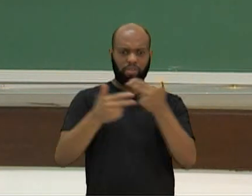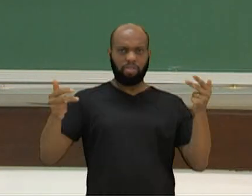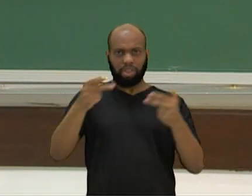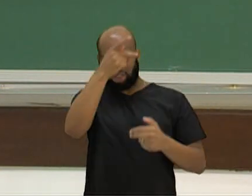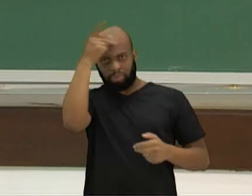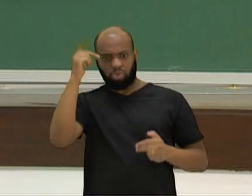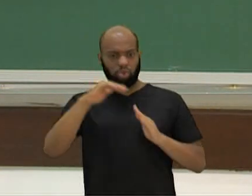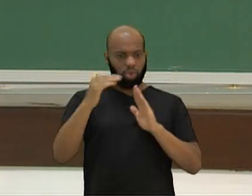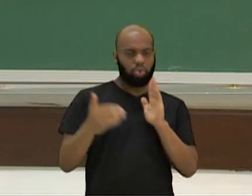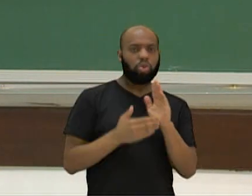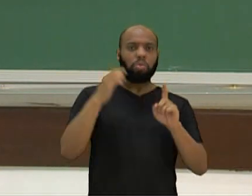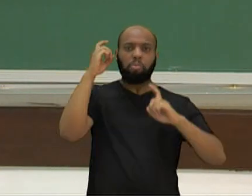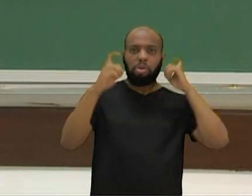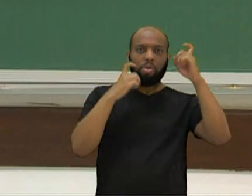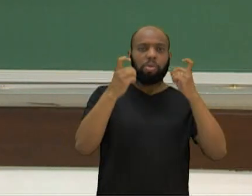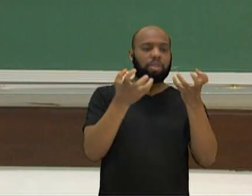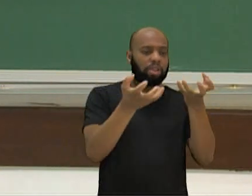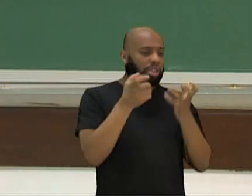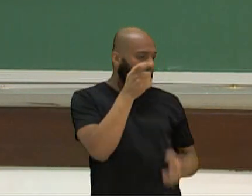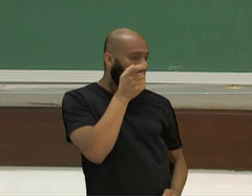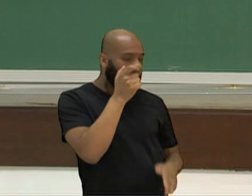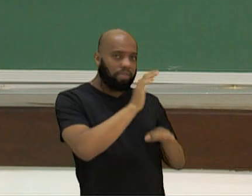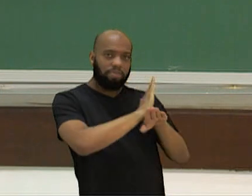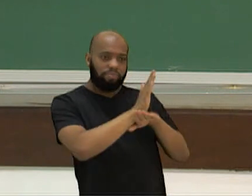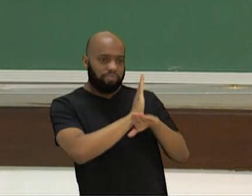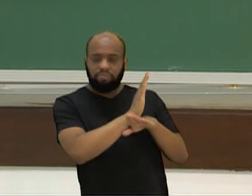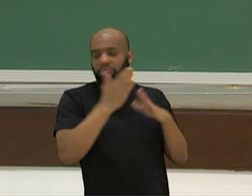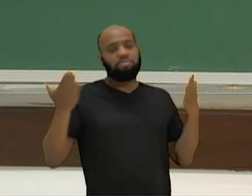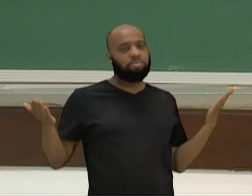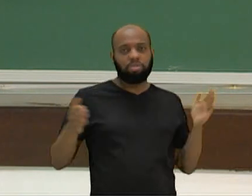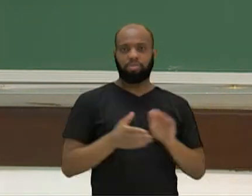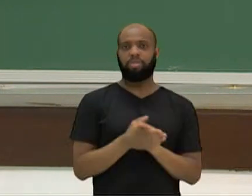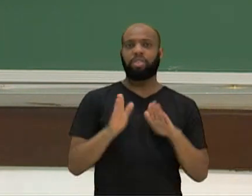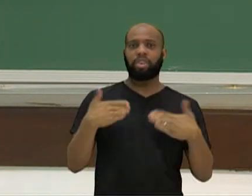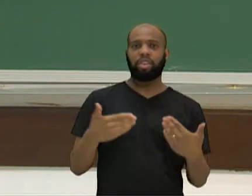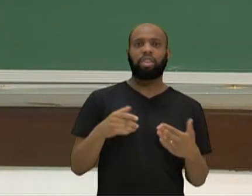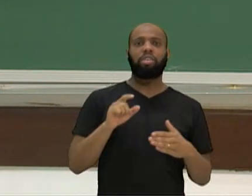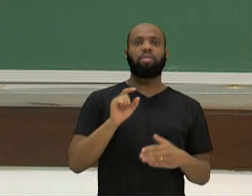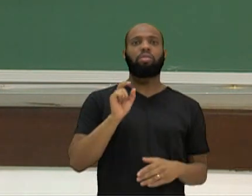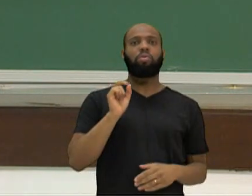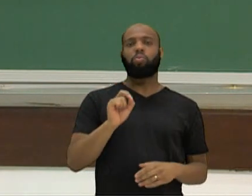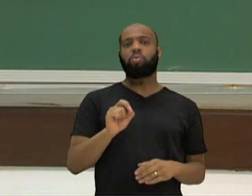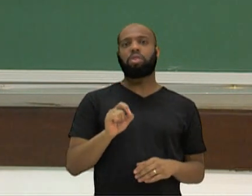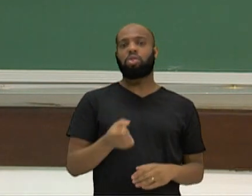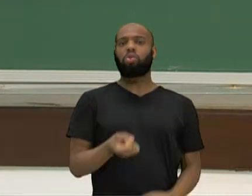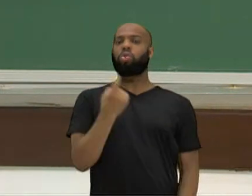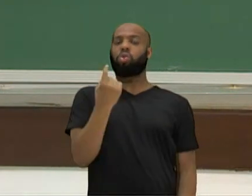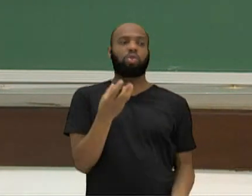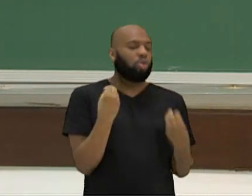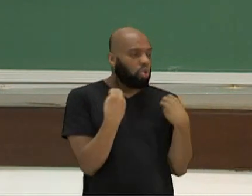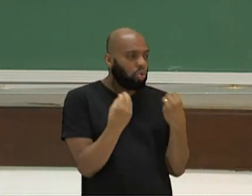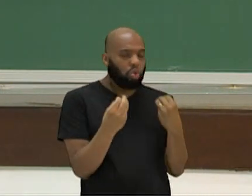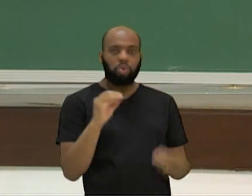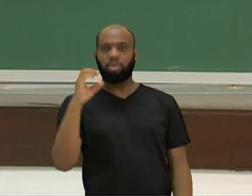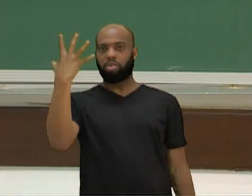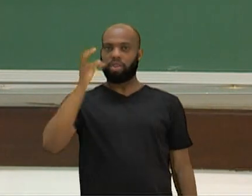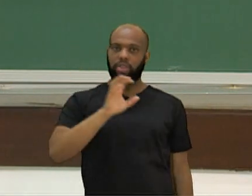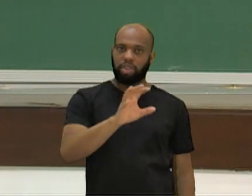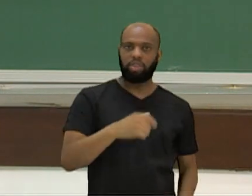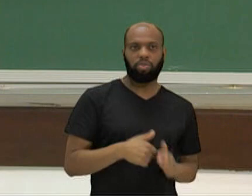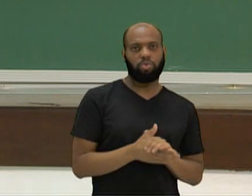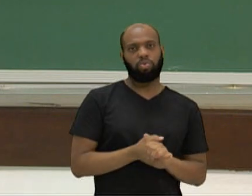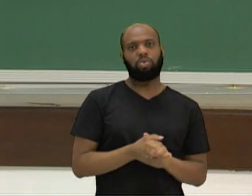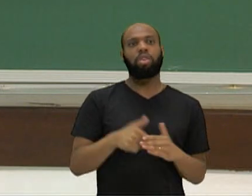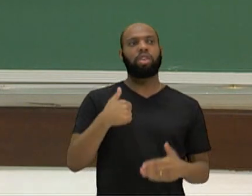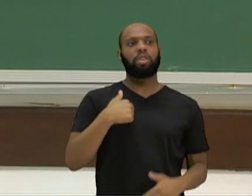pessoas estavam preocupadas em assistir filme e tal, nanana. Então, acho que foi uma coisa muito assim, meu Deus, como que isso acontece? Eu confesso que